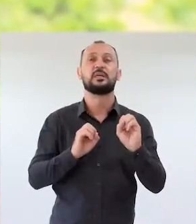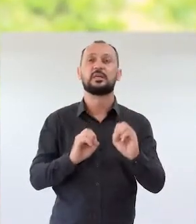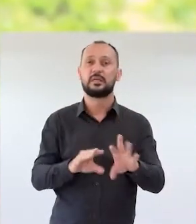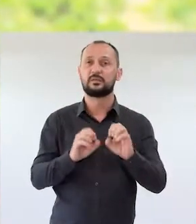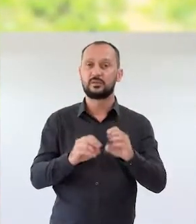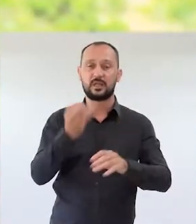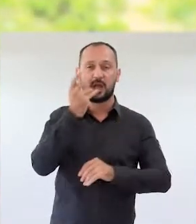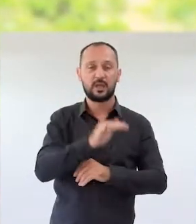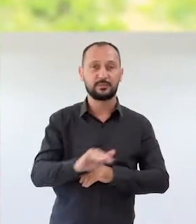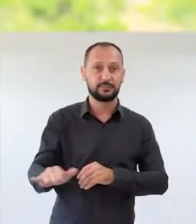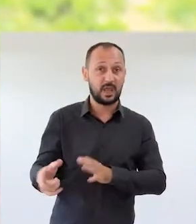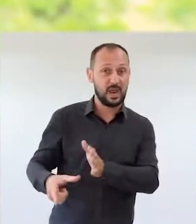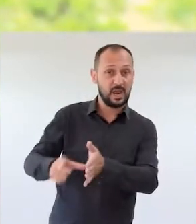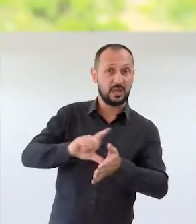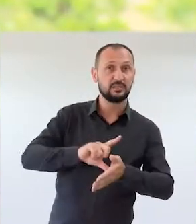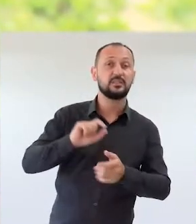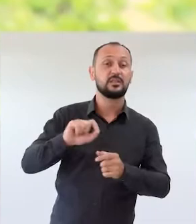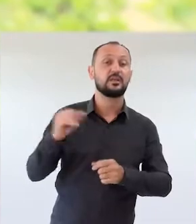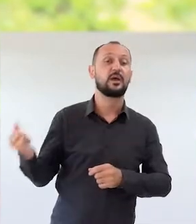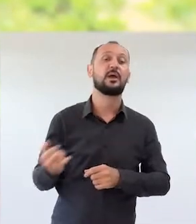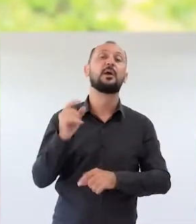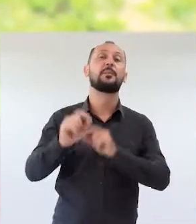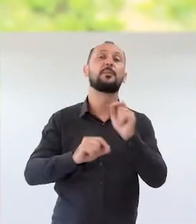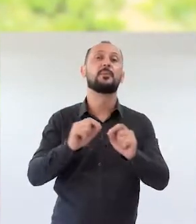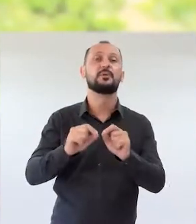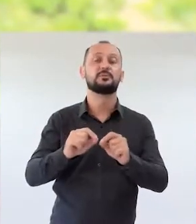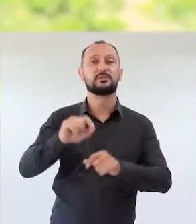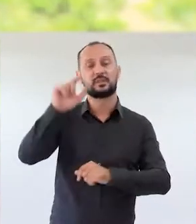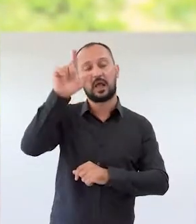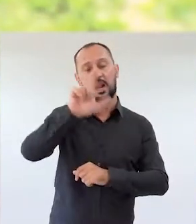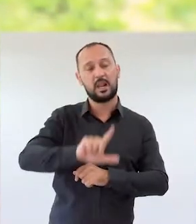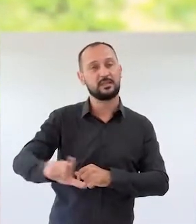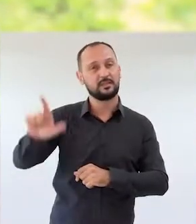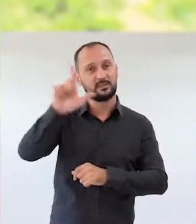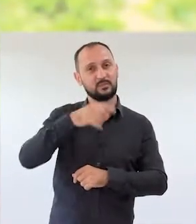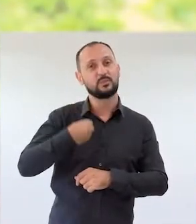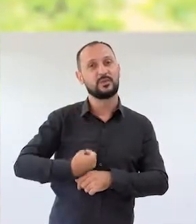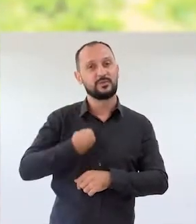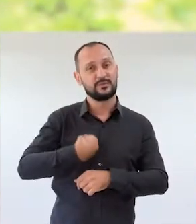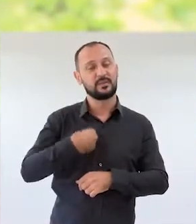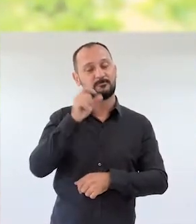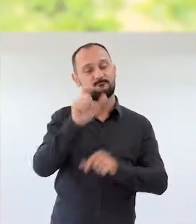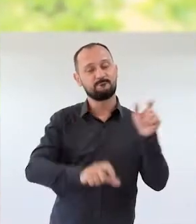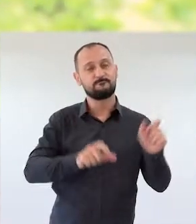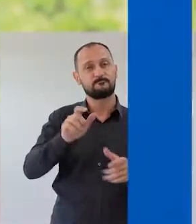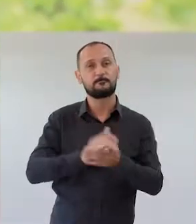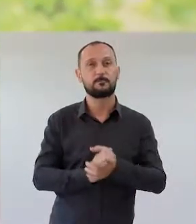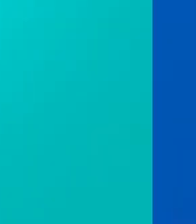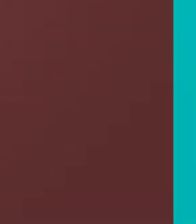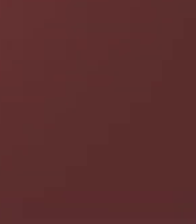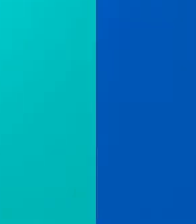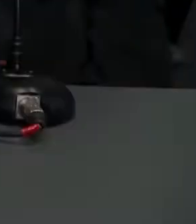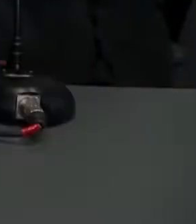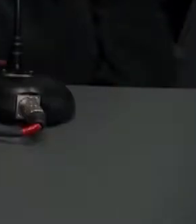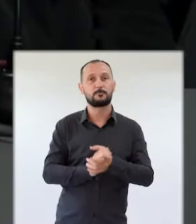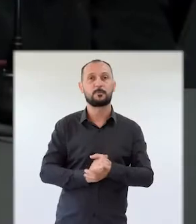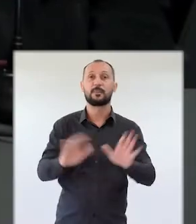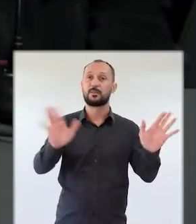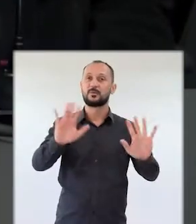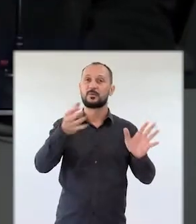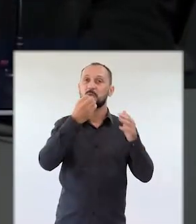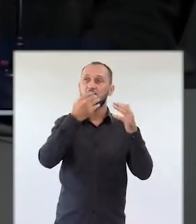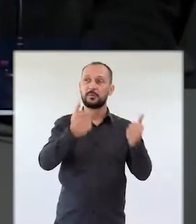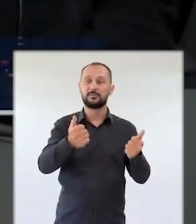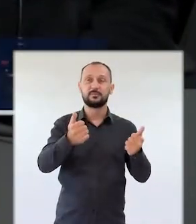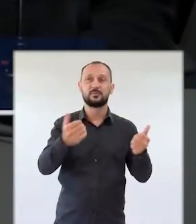escolas, educação infantil precoce e a importância da literatura na vida das pessoas. Oi pessoal, tudo